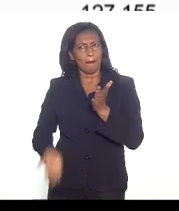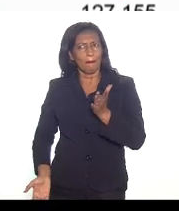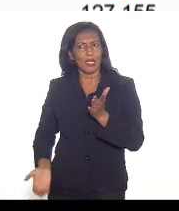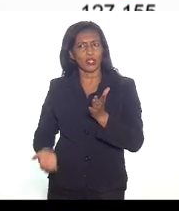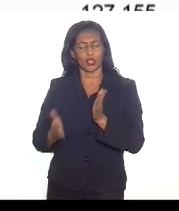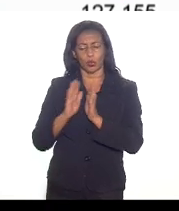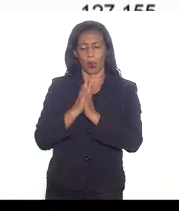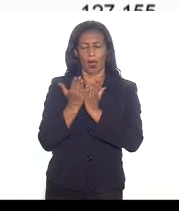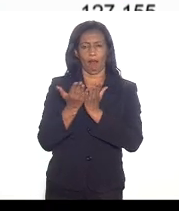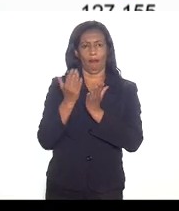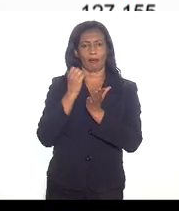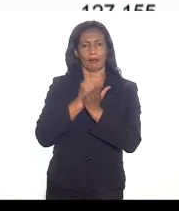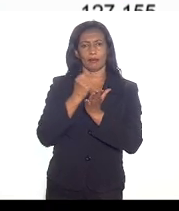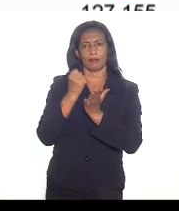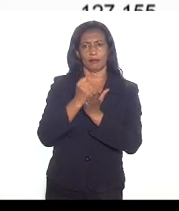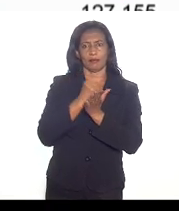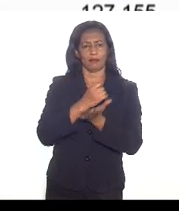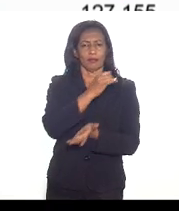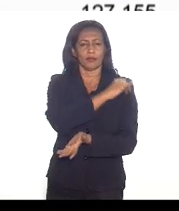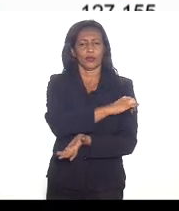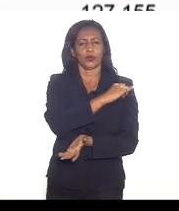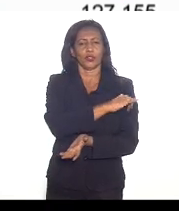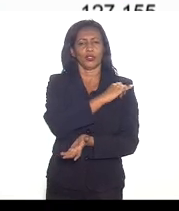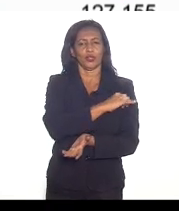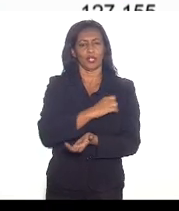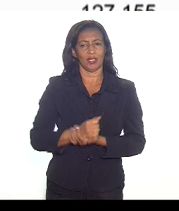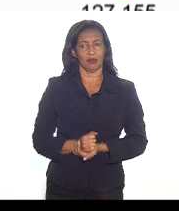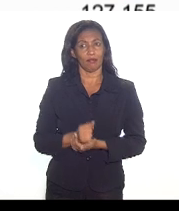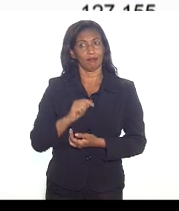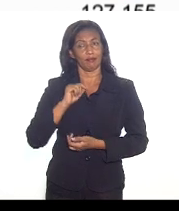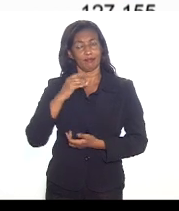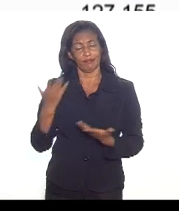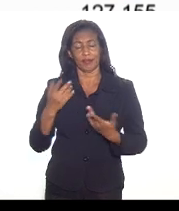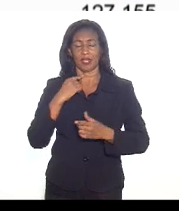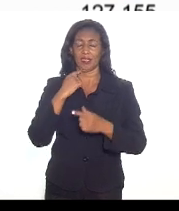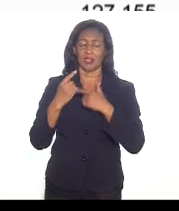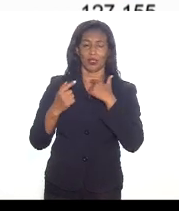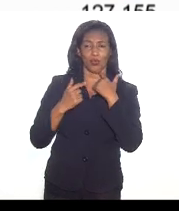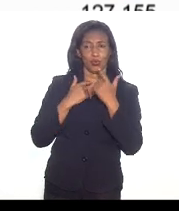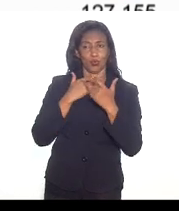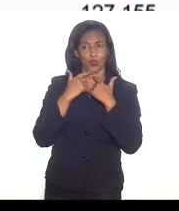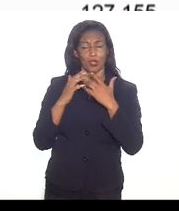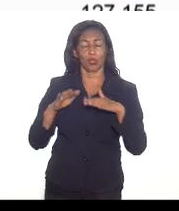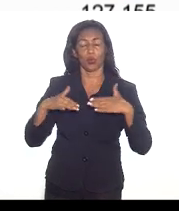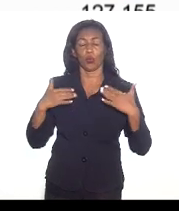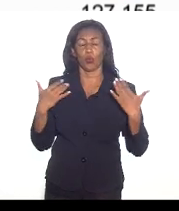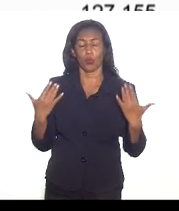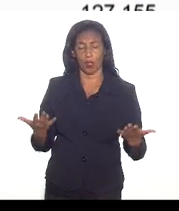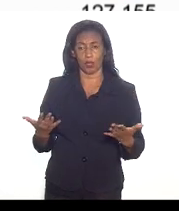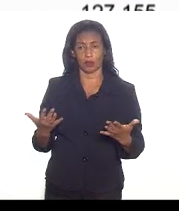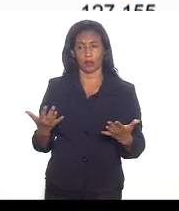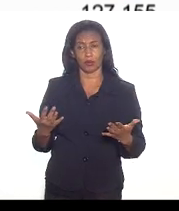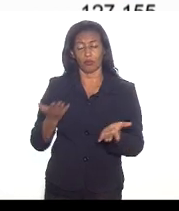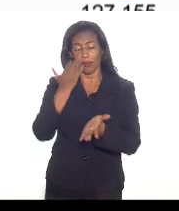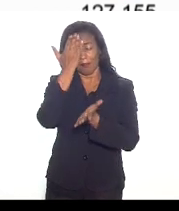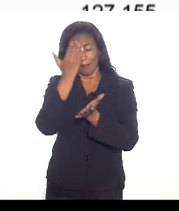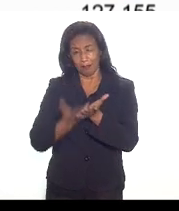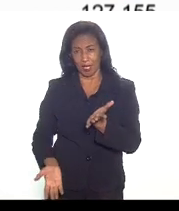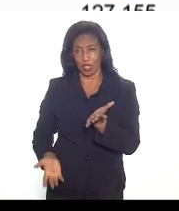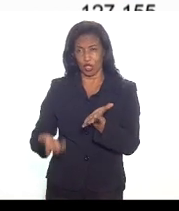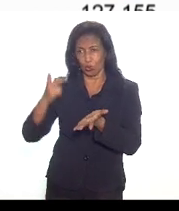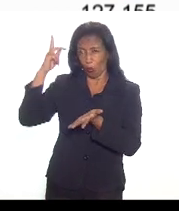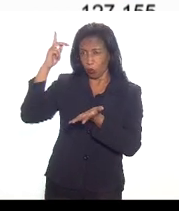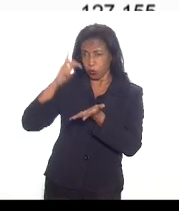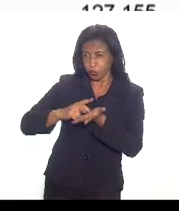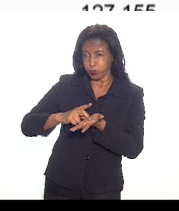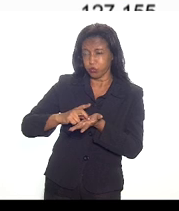mil empregos carteira assinada no Estado do Rio de Janeiro. Então, fica aí essa indagação de quanto de fato foi perdido em termos de